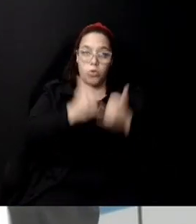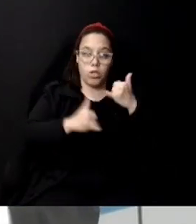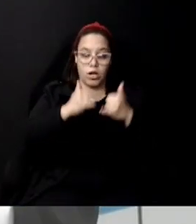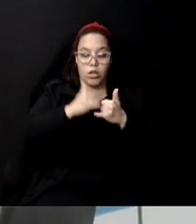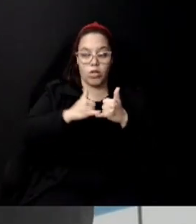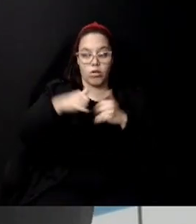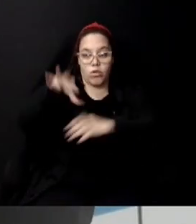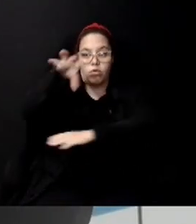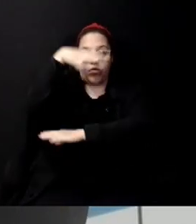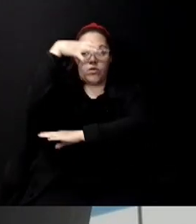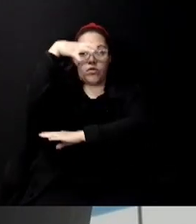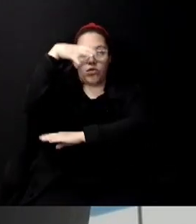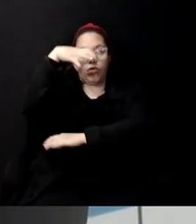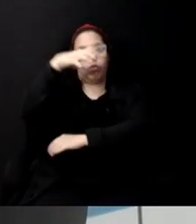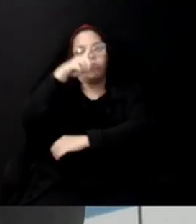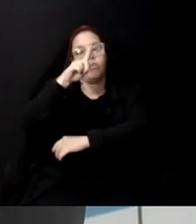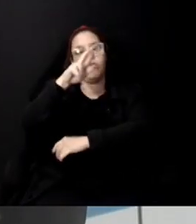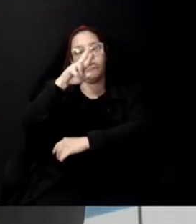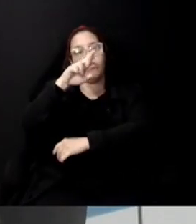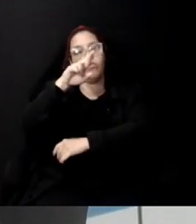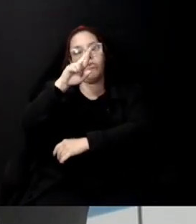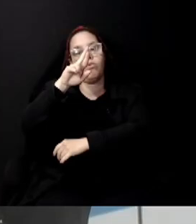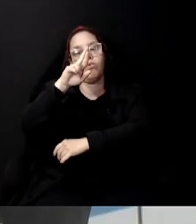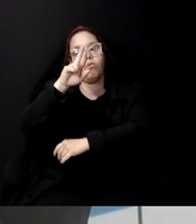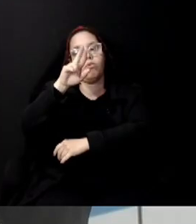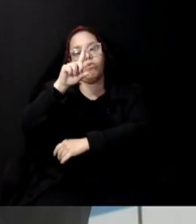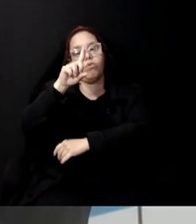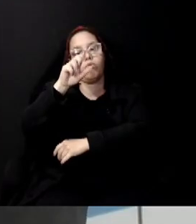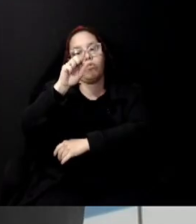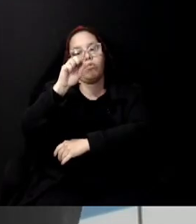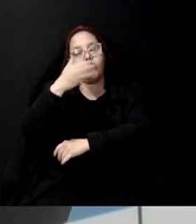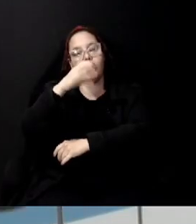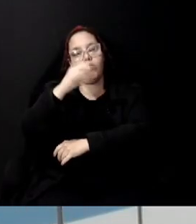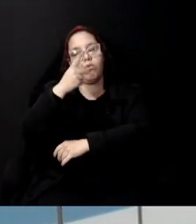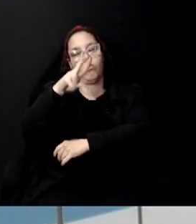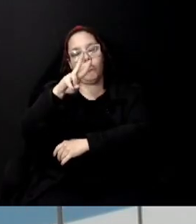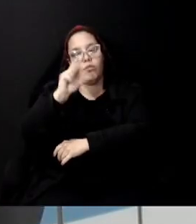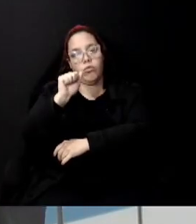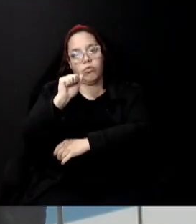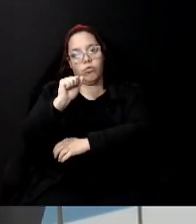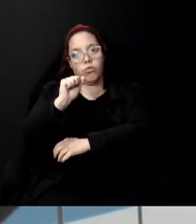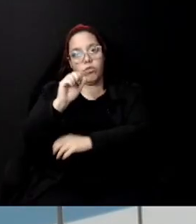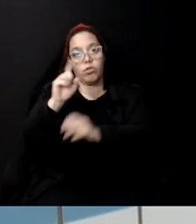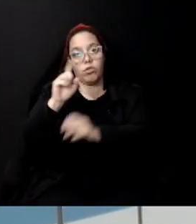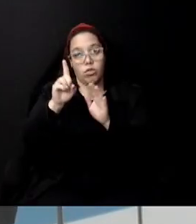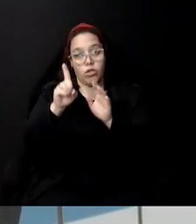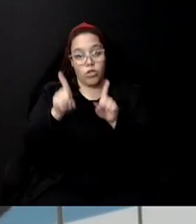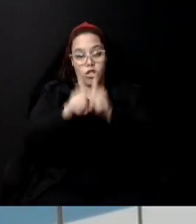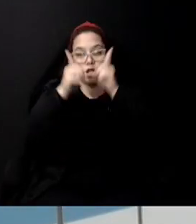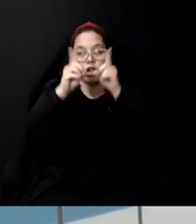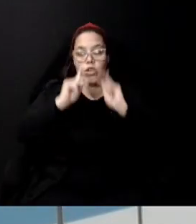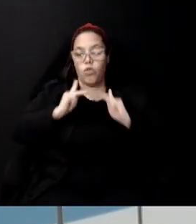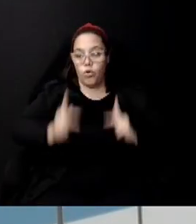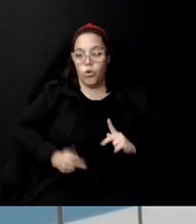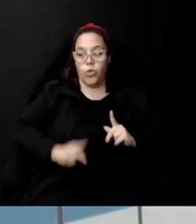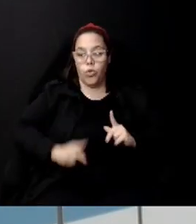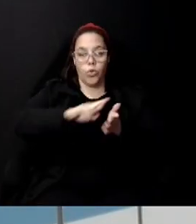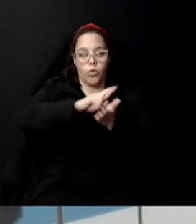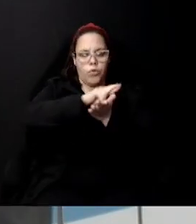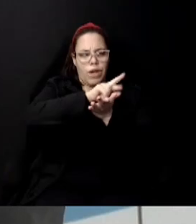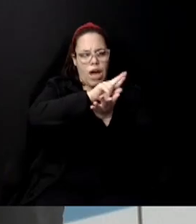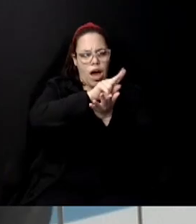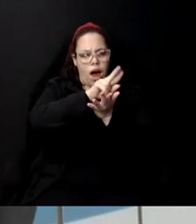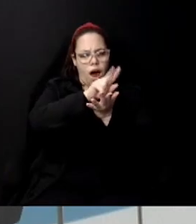humana. E dentro desse grande guarda-chuva de proteção à dignidade humana, a gente tem os vários ramos dos direitos